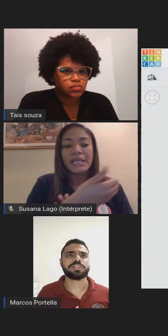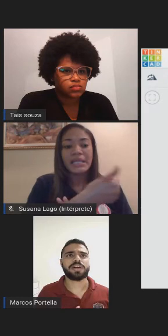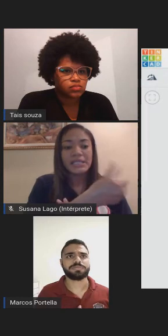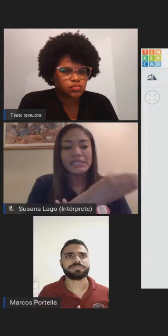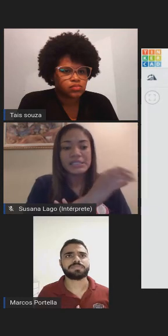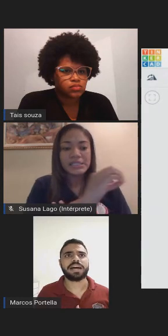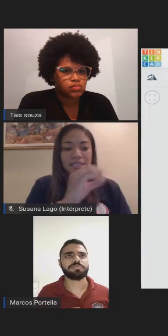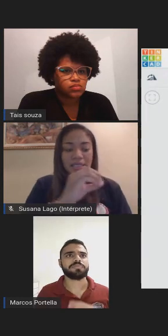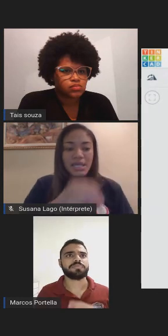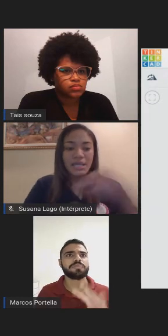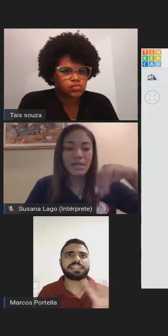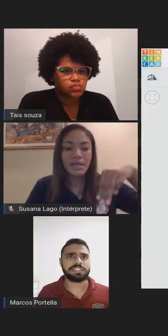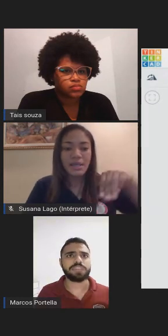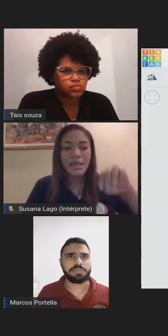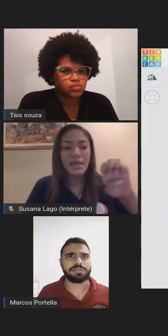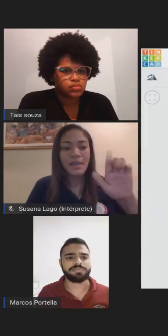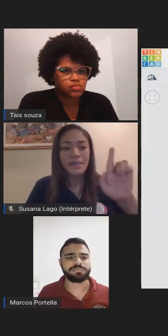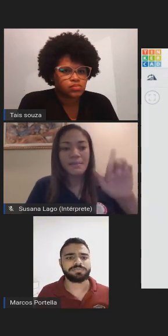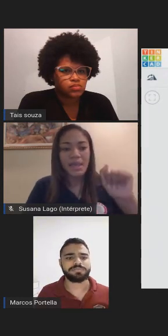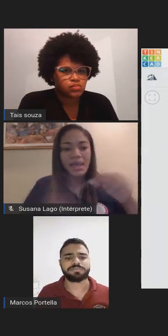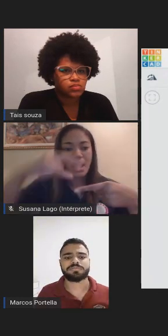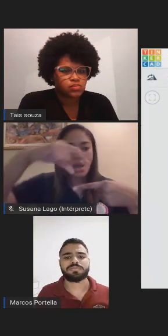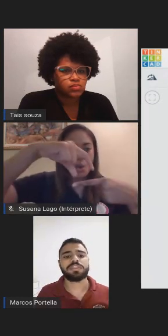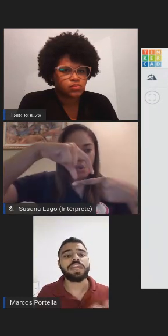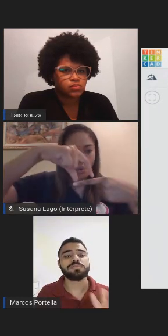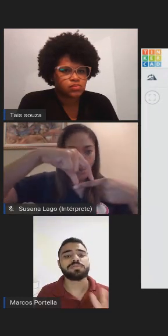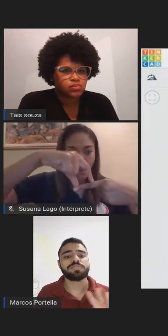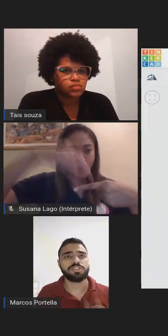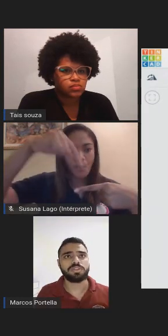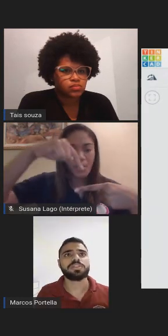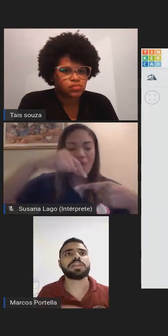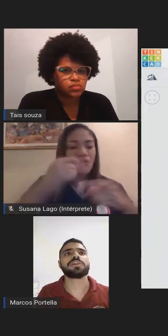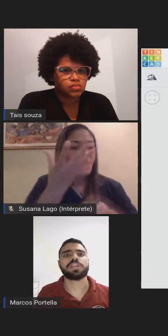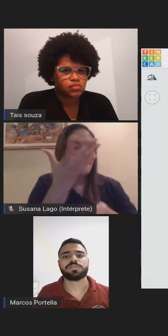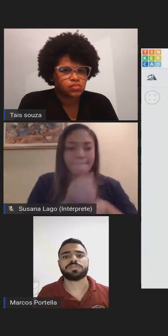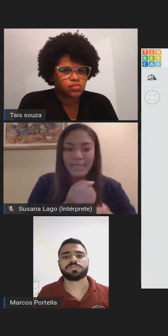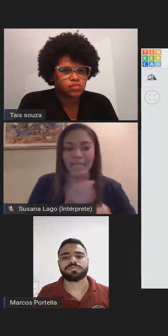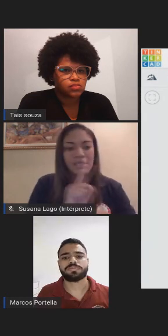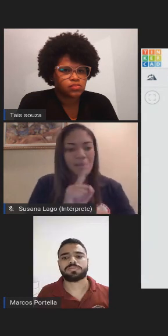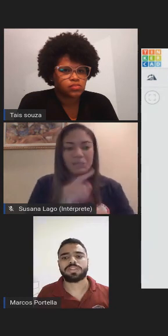para o sinal, tá? Assim não queima. Nem o sensor, nem